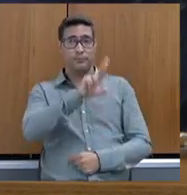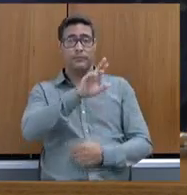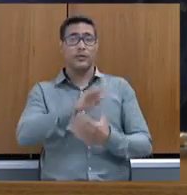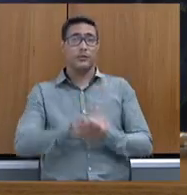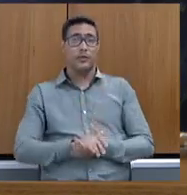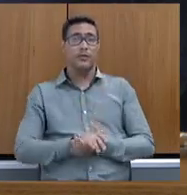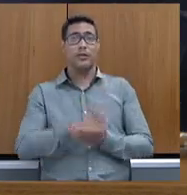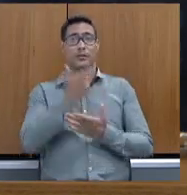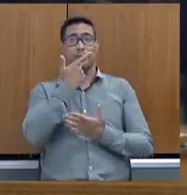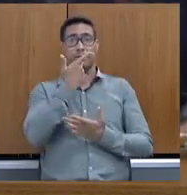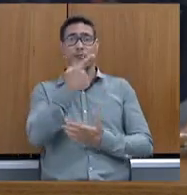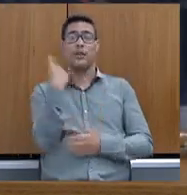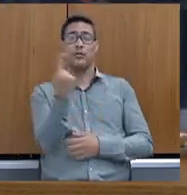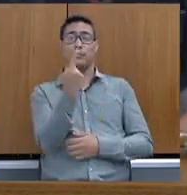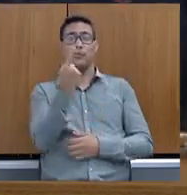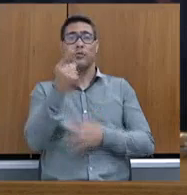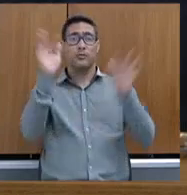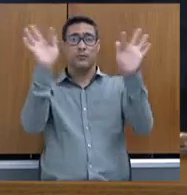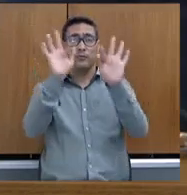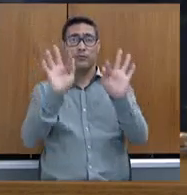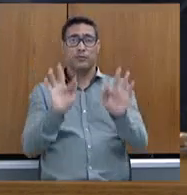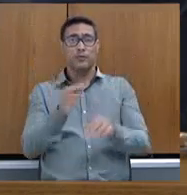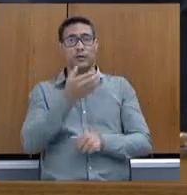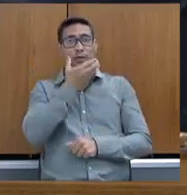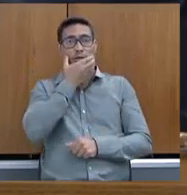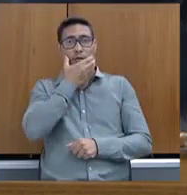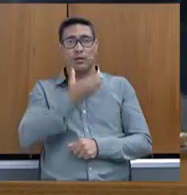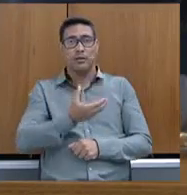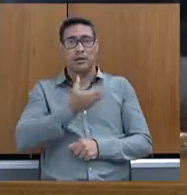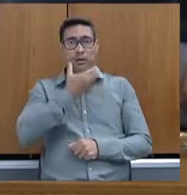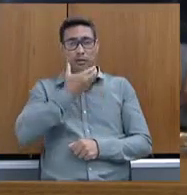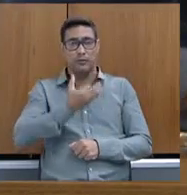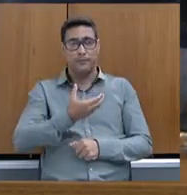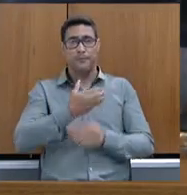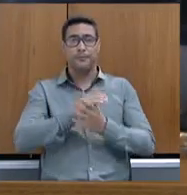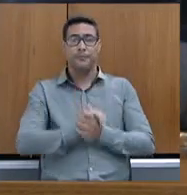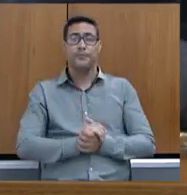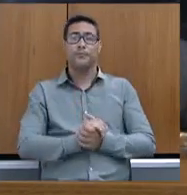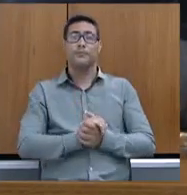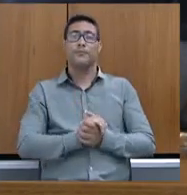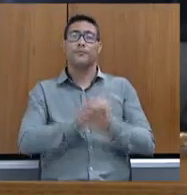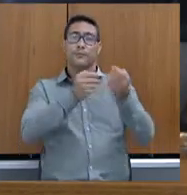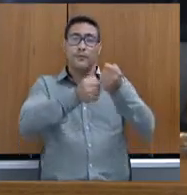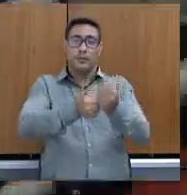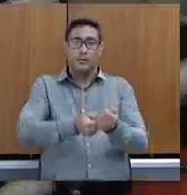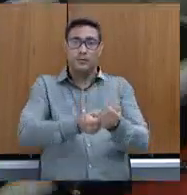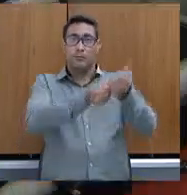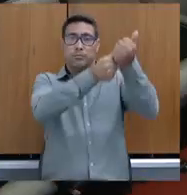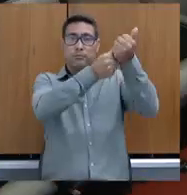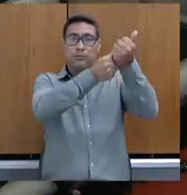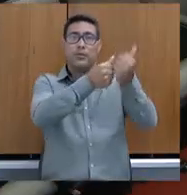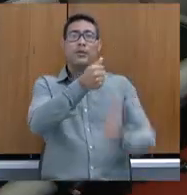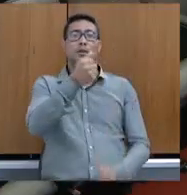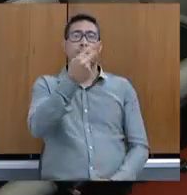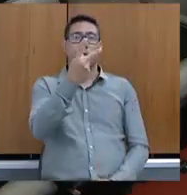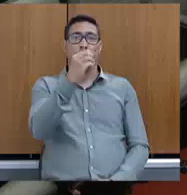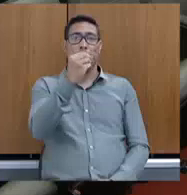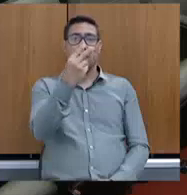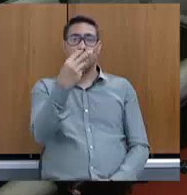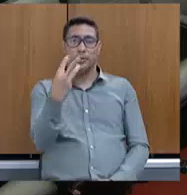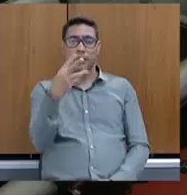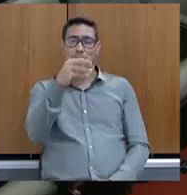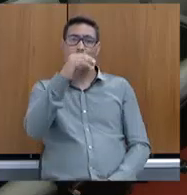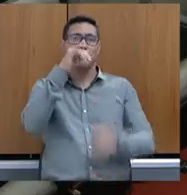aí um Feliz Natal a todos que estão de casa um feliz Natal e um ano novo de 2023 com nossas energias